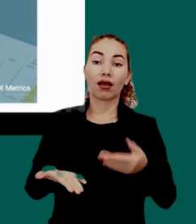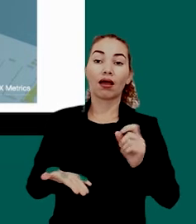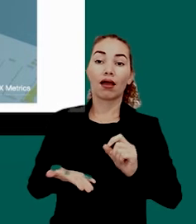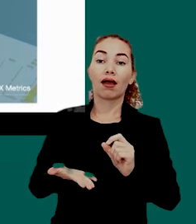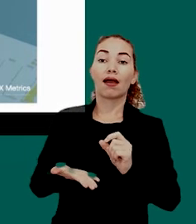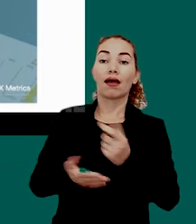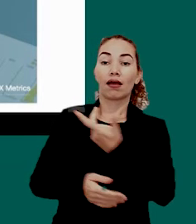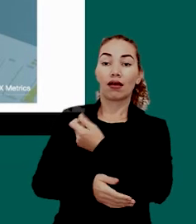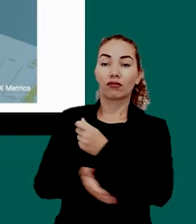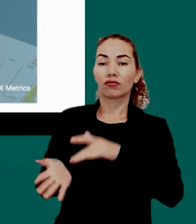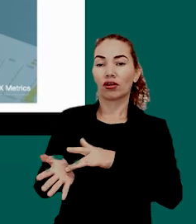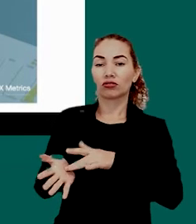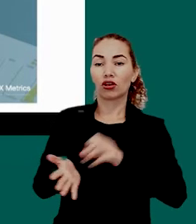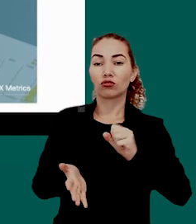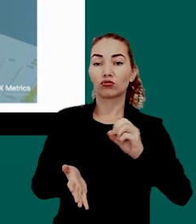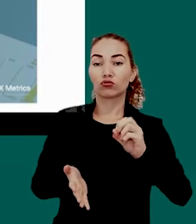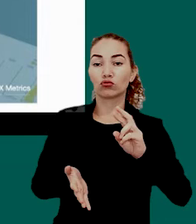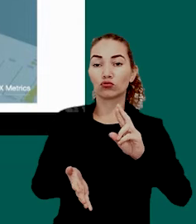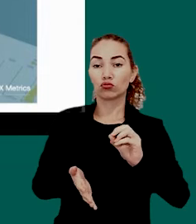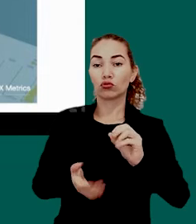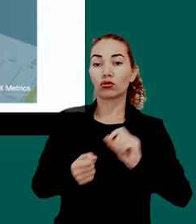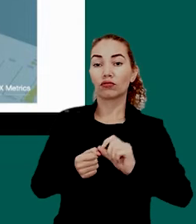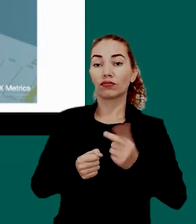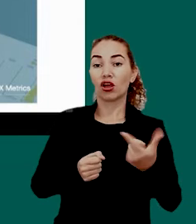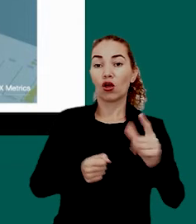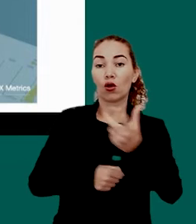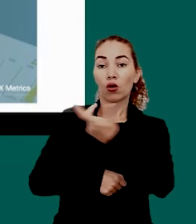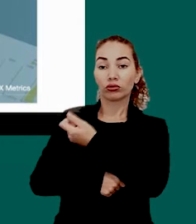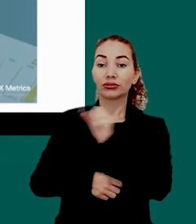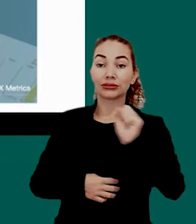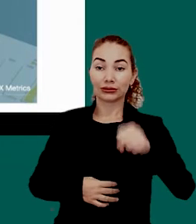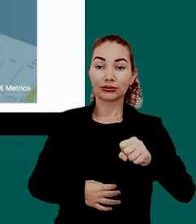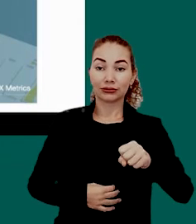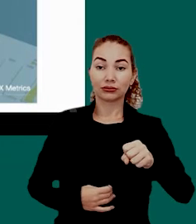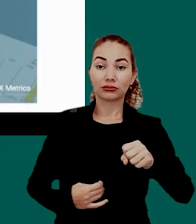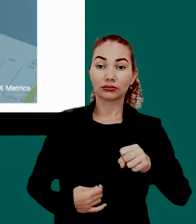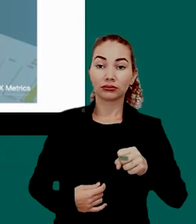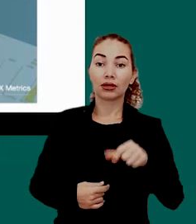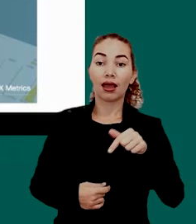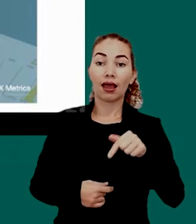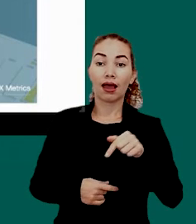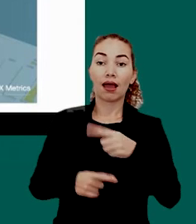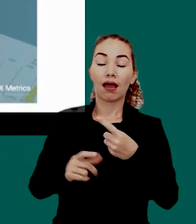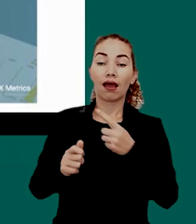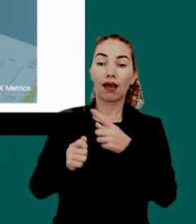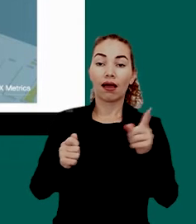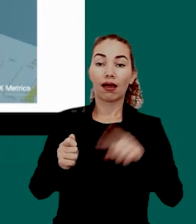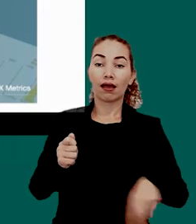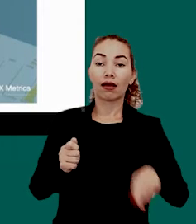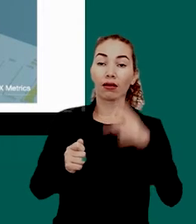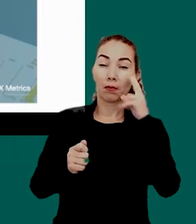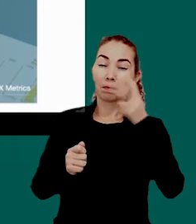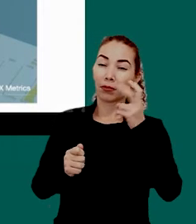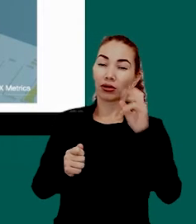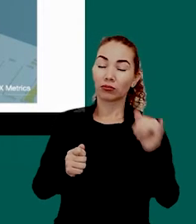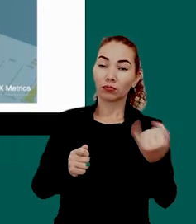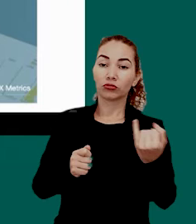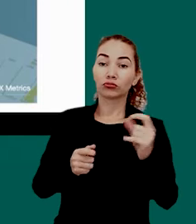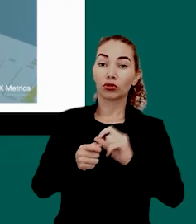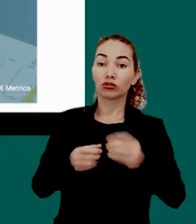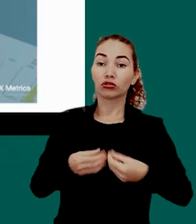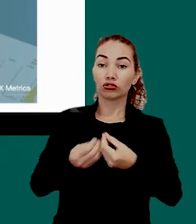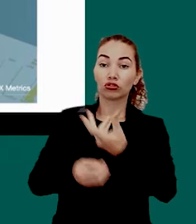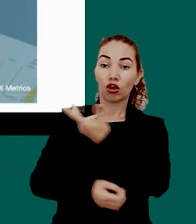ser soro fisiológico ou água, eles aplicaram uma outra vacina? Sim. A AstraZeneca viu isso como uma oportunidade, né, de fornecer